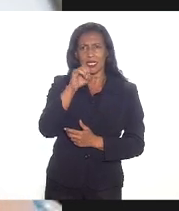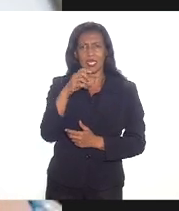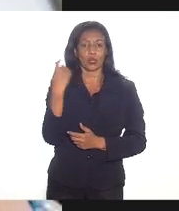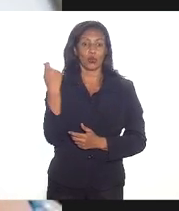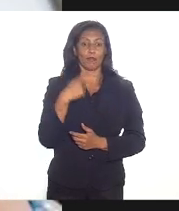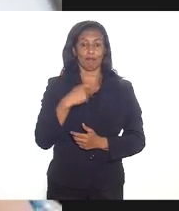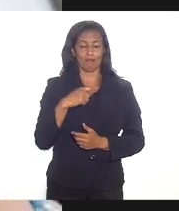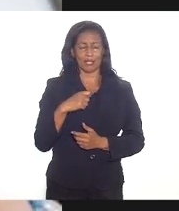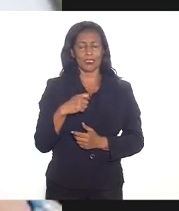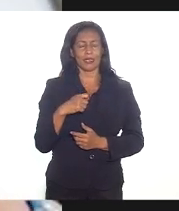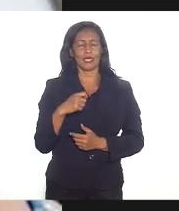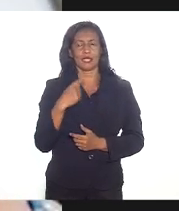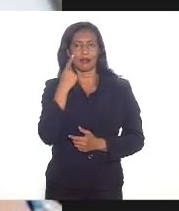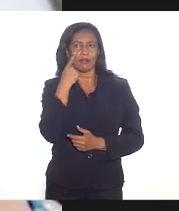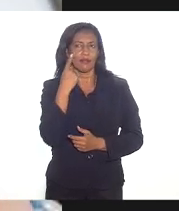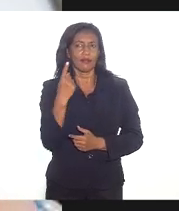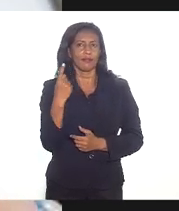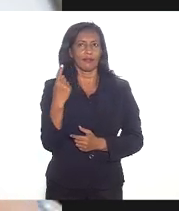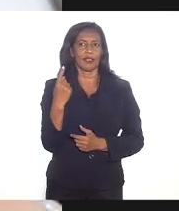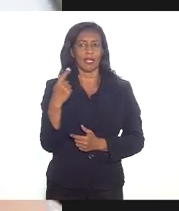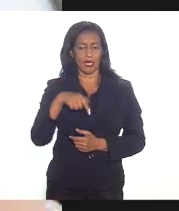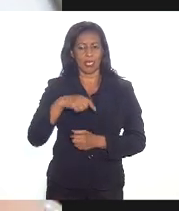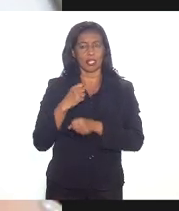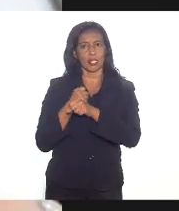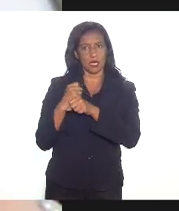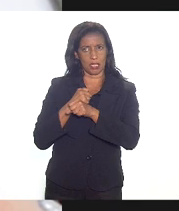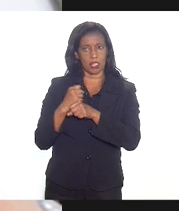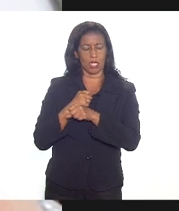esse ano, já, né, já foi colocado aí